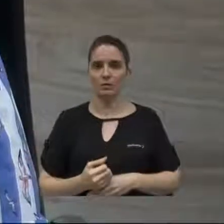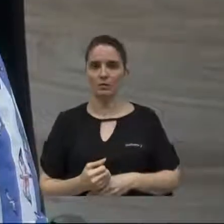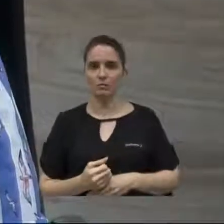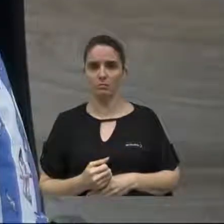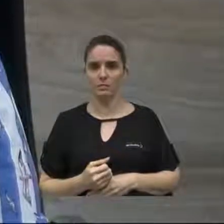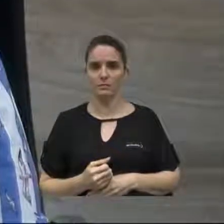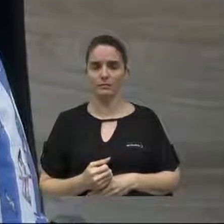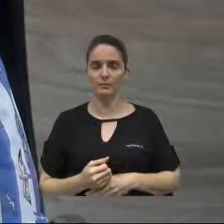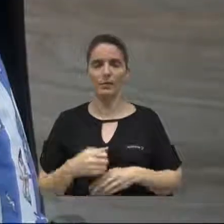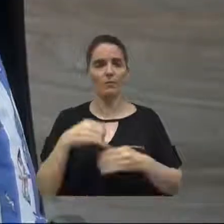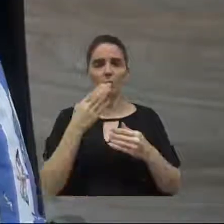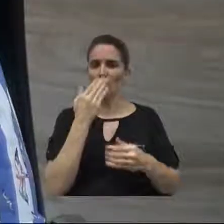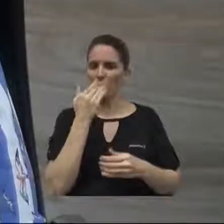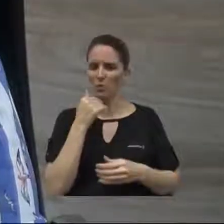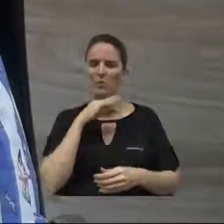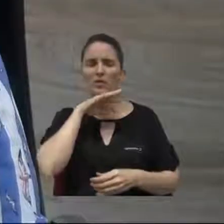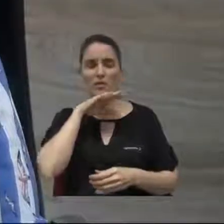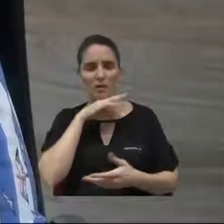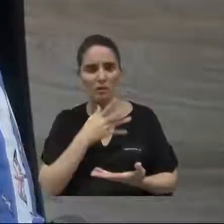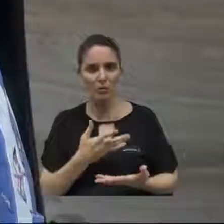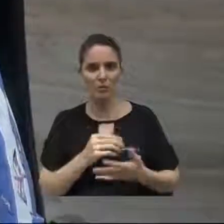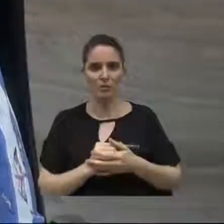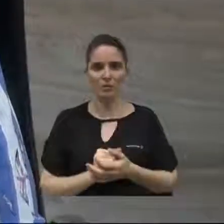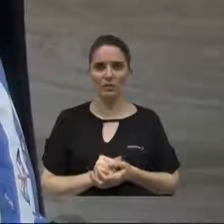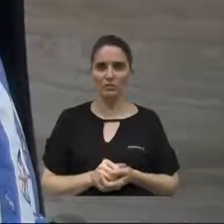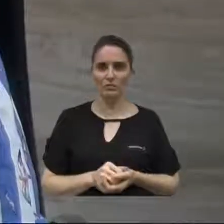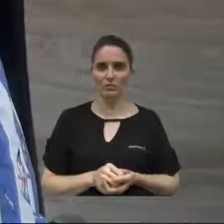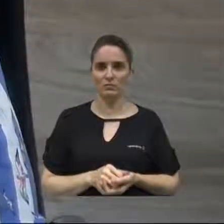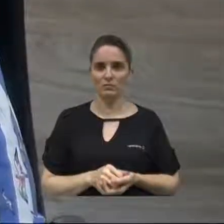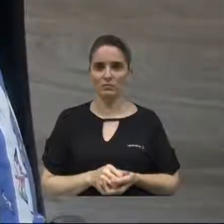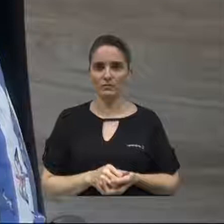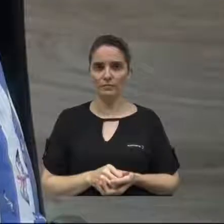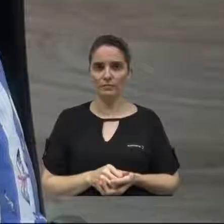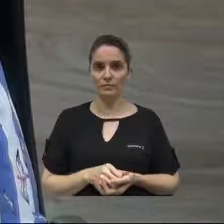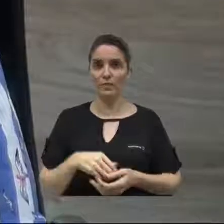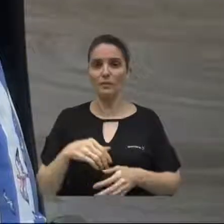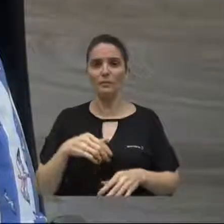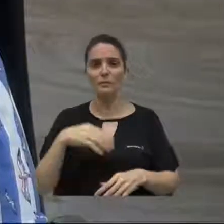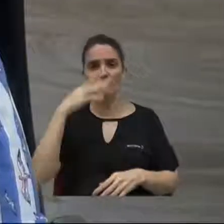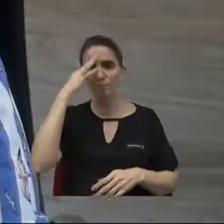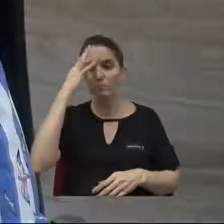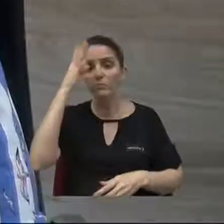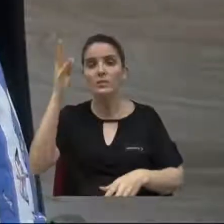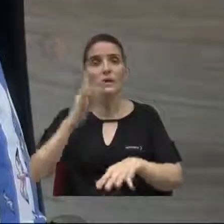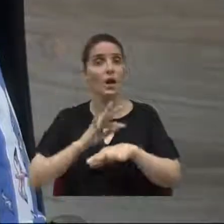desidratação, desnutrição, quiçá essas doenças que são